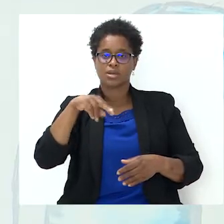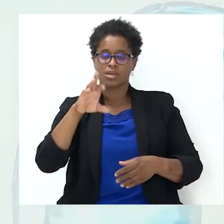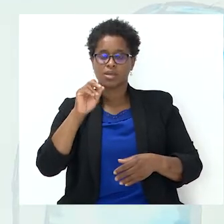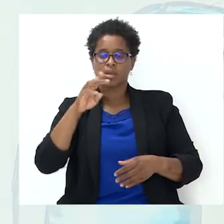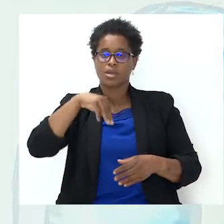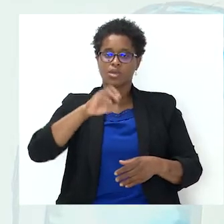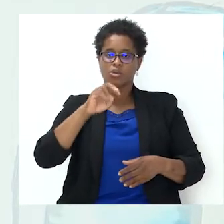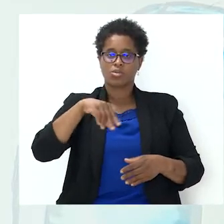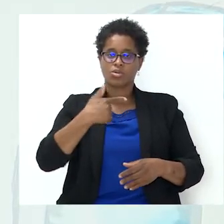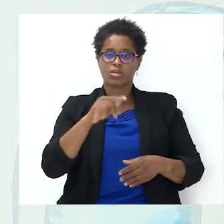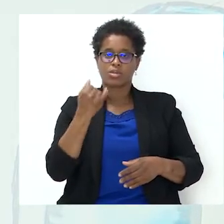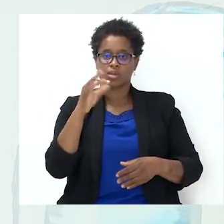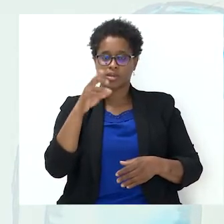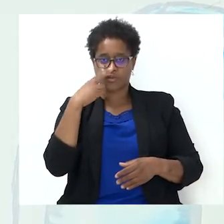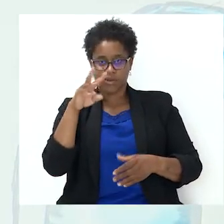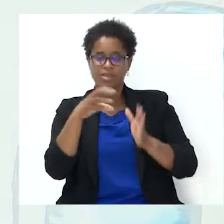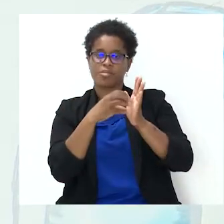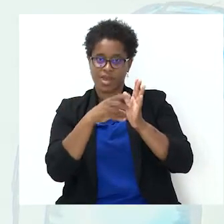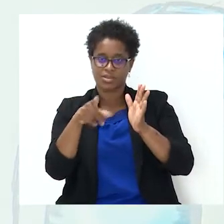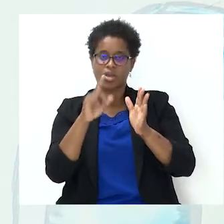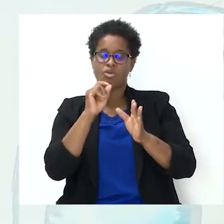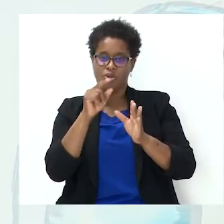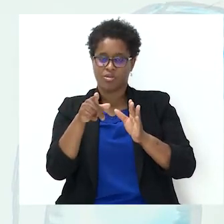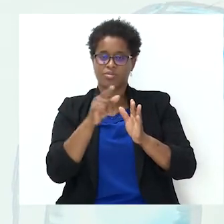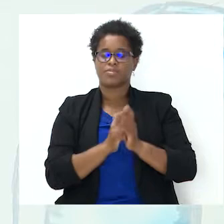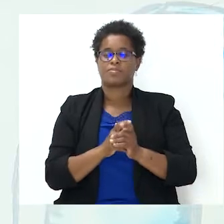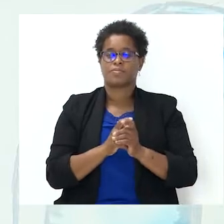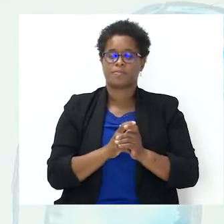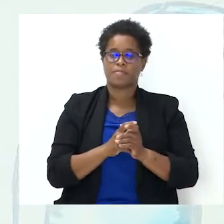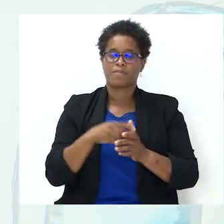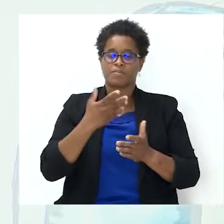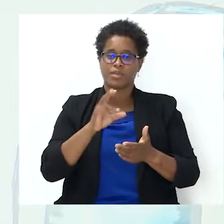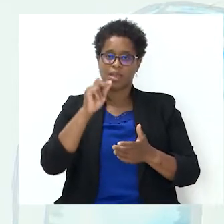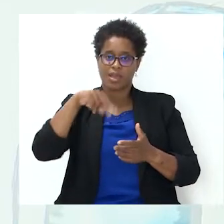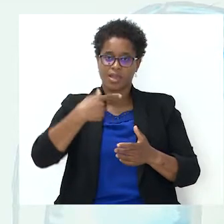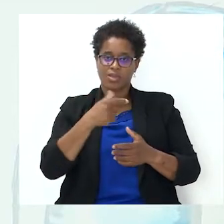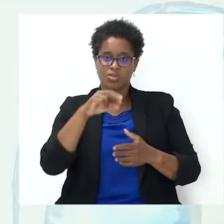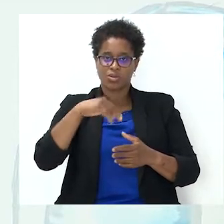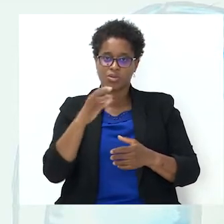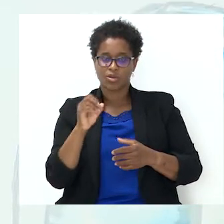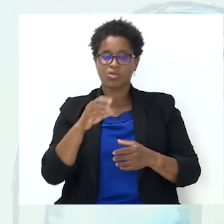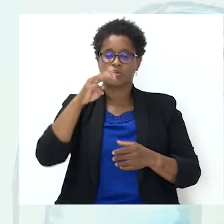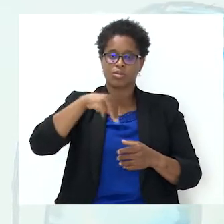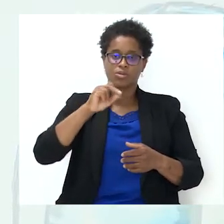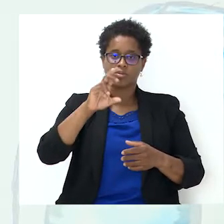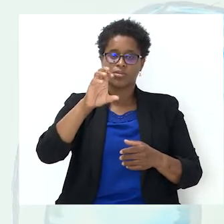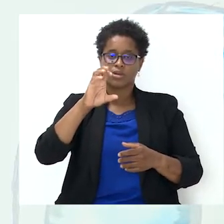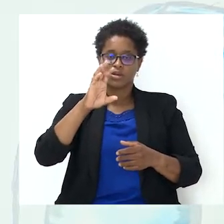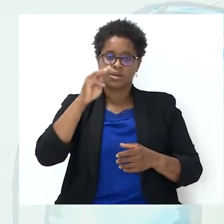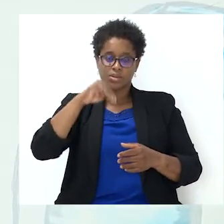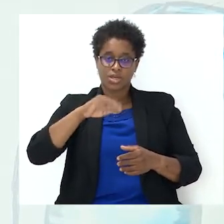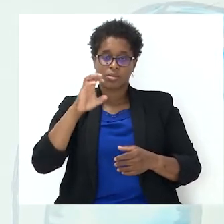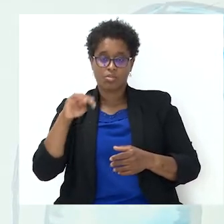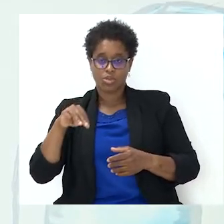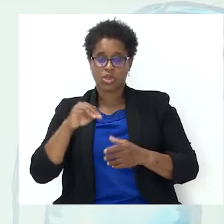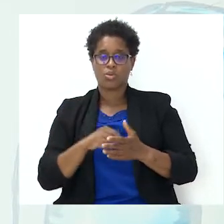como vem na imagem que nós temos aqui, né? Dr. Antônio Mascarenhas Monteiro. E